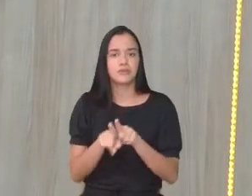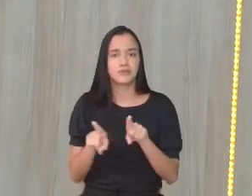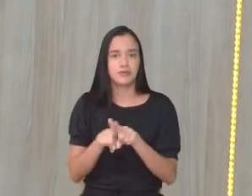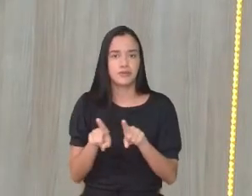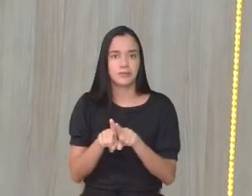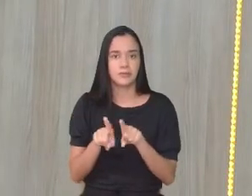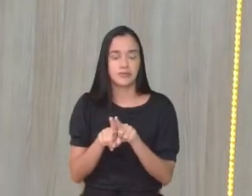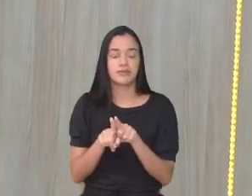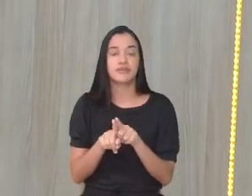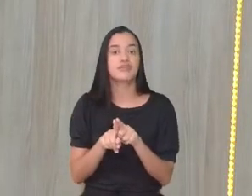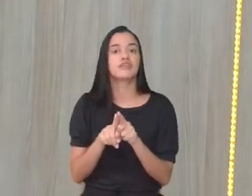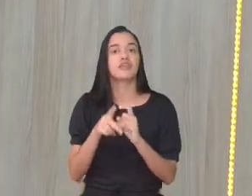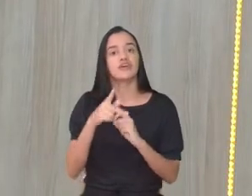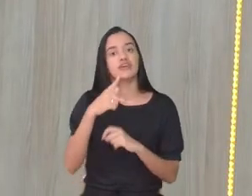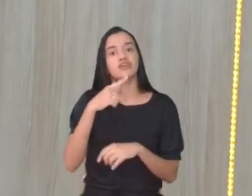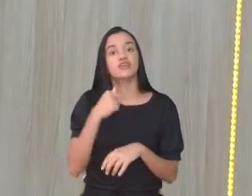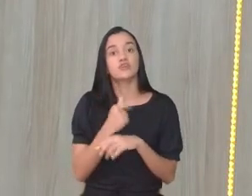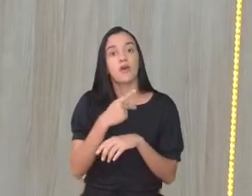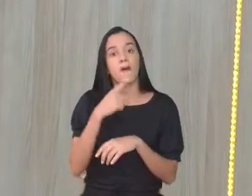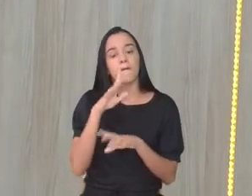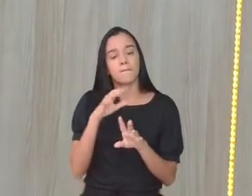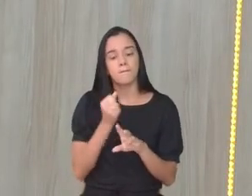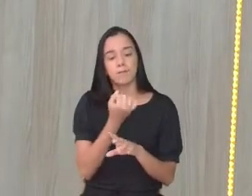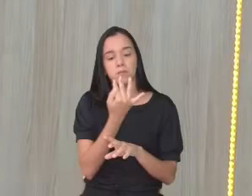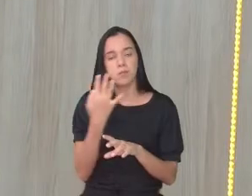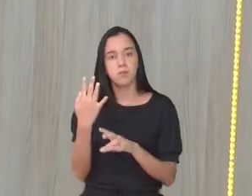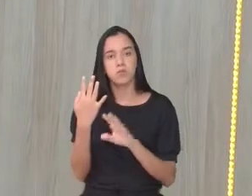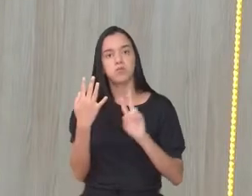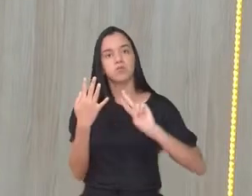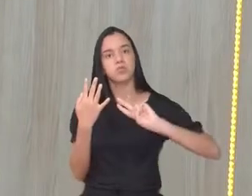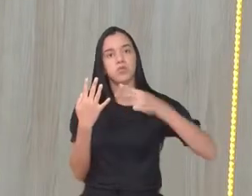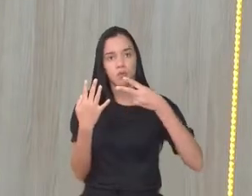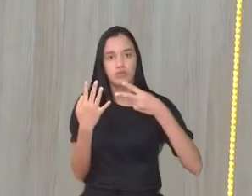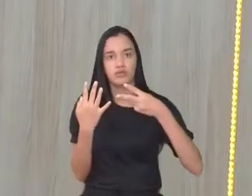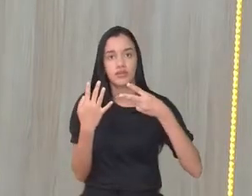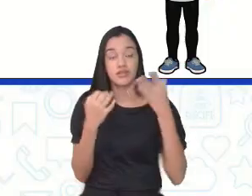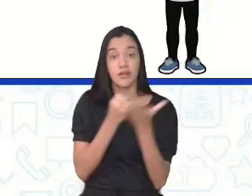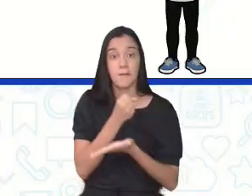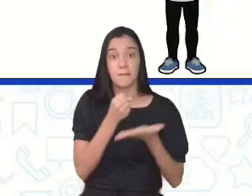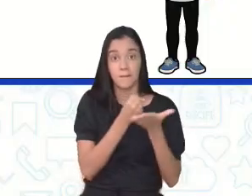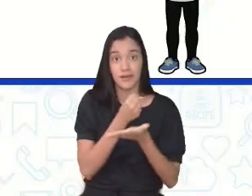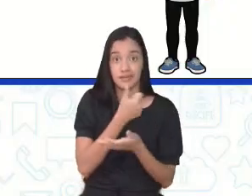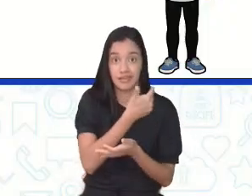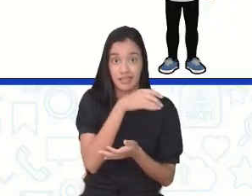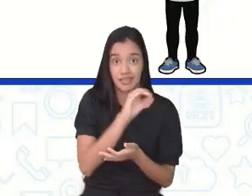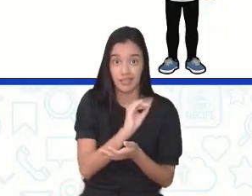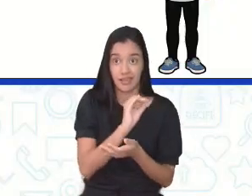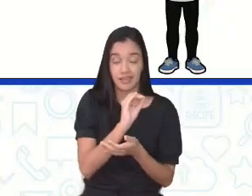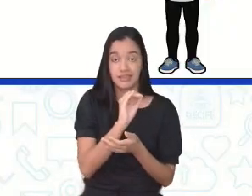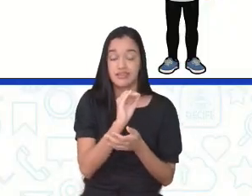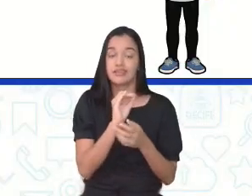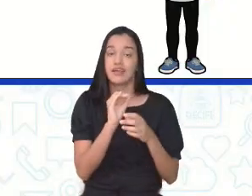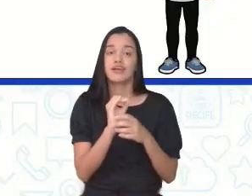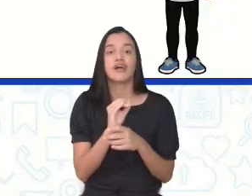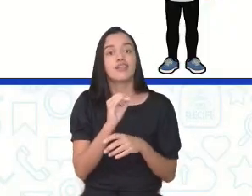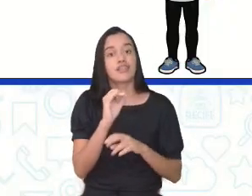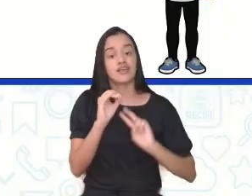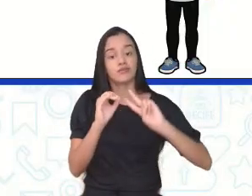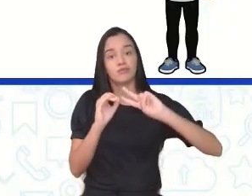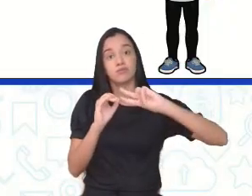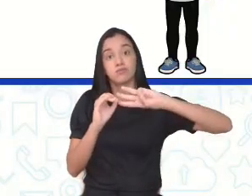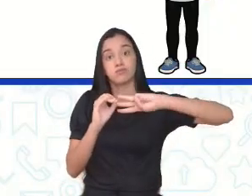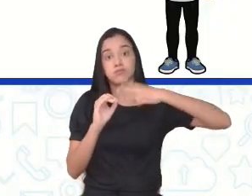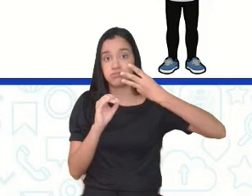potências de base 10, certo? Quando a gente tem aí, ó, 10 elevado à terceira potência, aí a